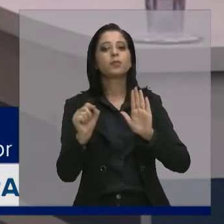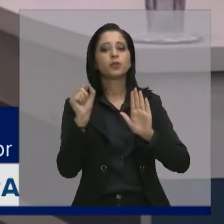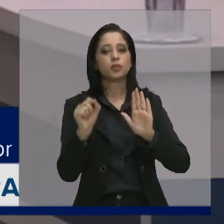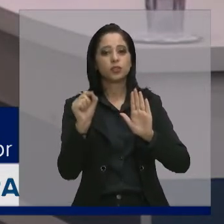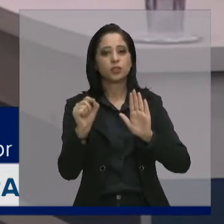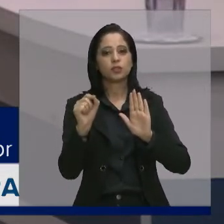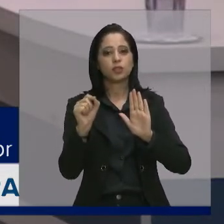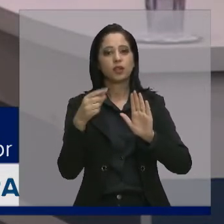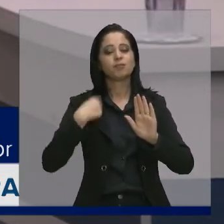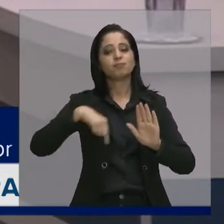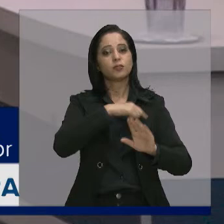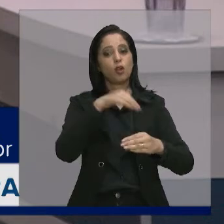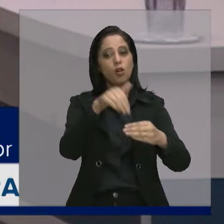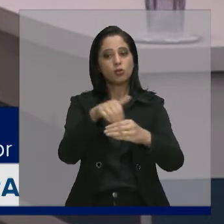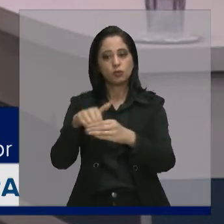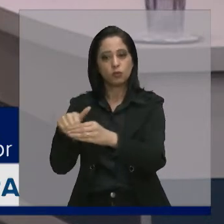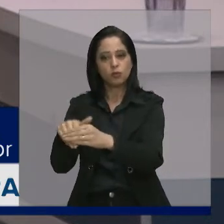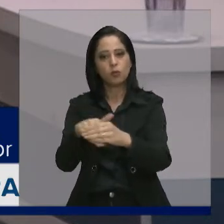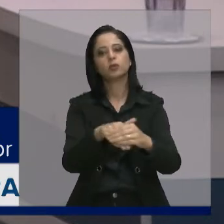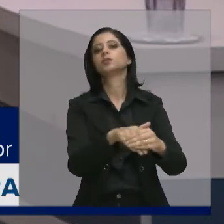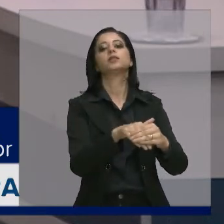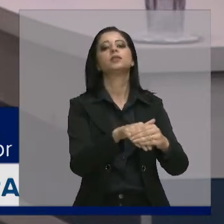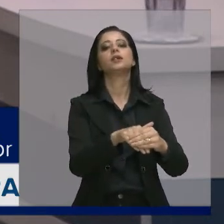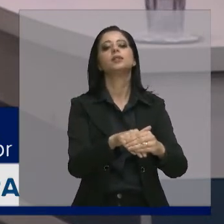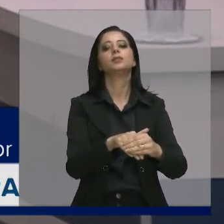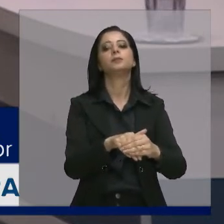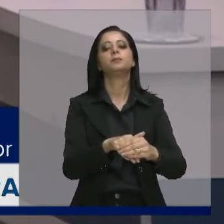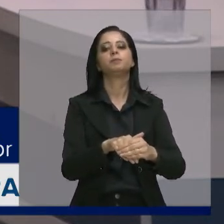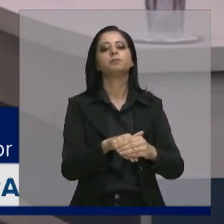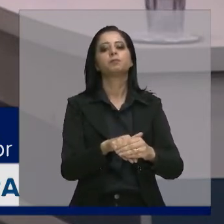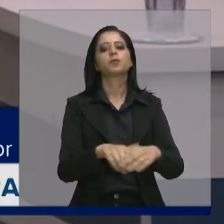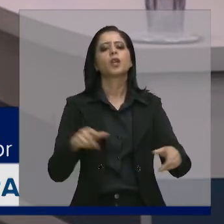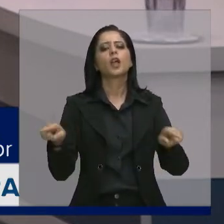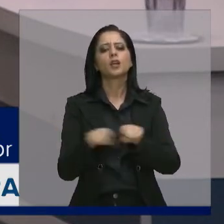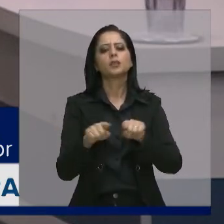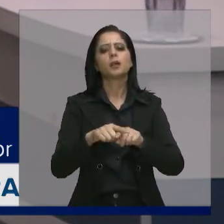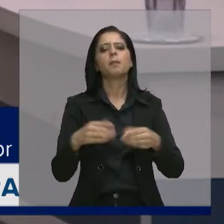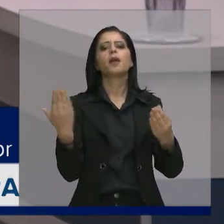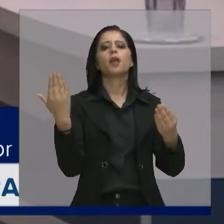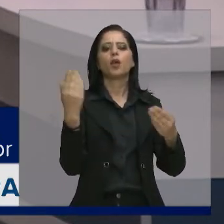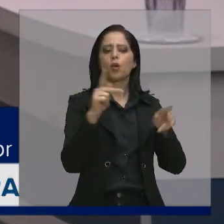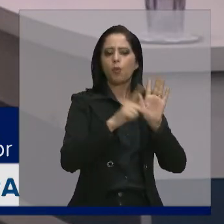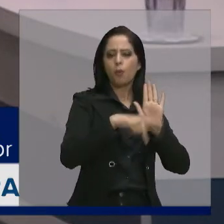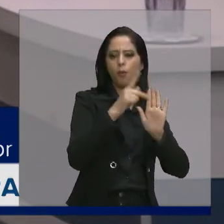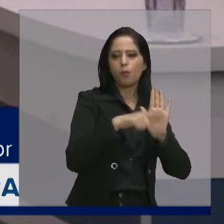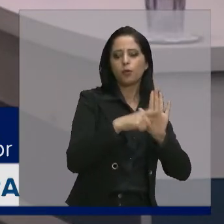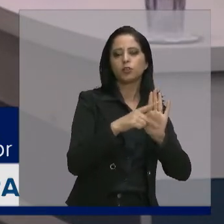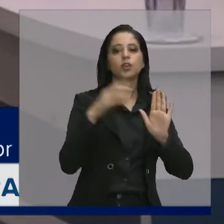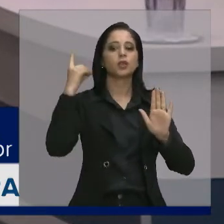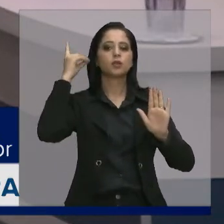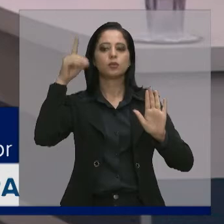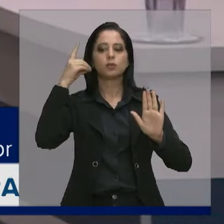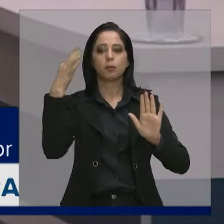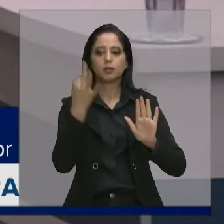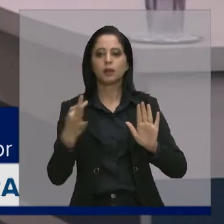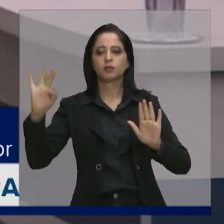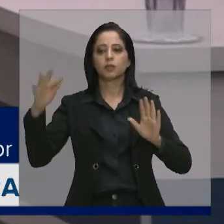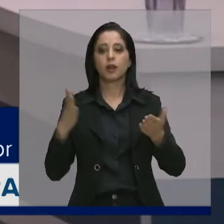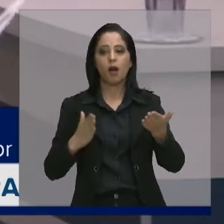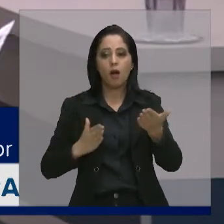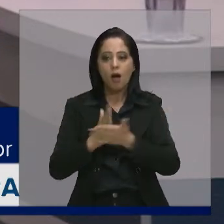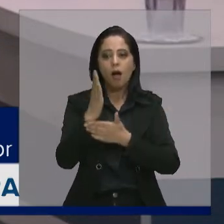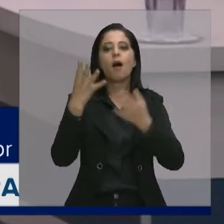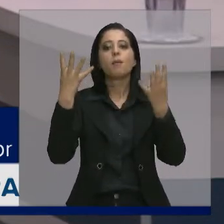vamos votar do Executivo e também com o projeto que foi aprovado pelos deputados federais, que amplia tanto a atuação e